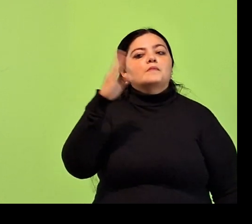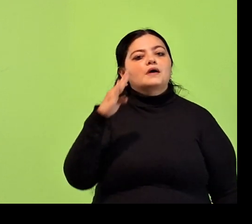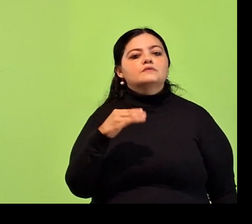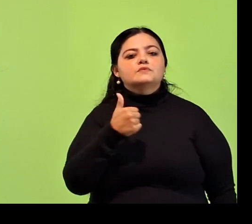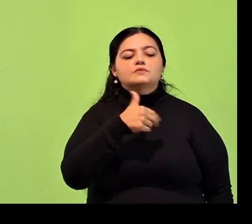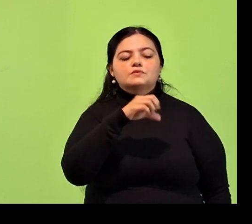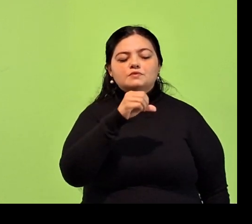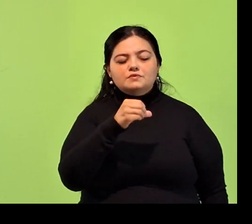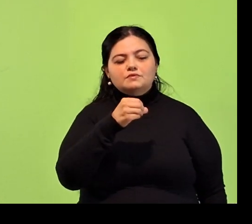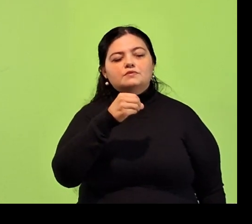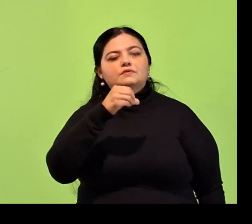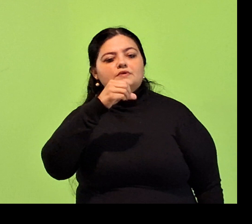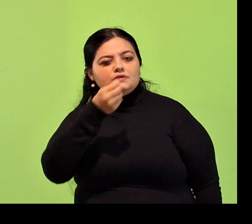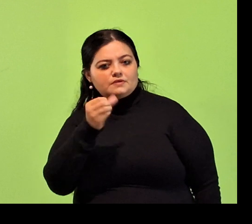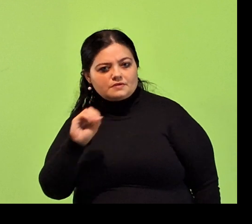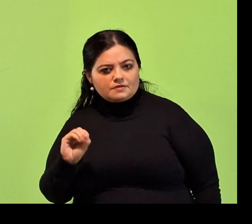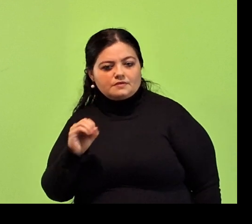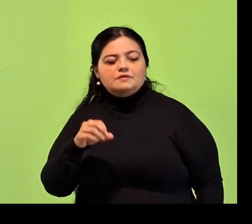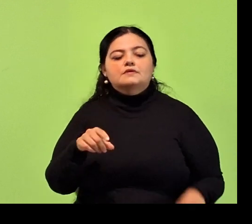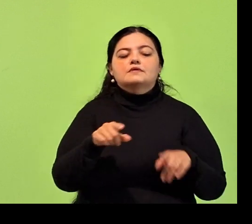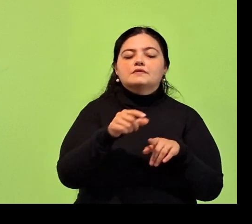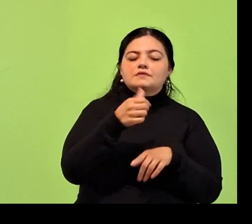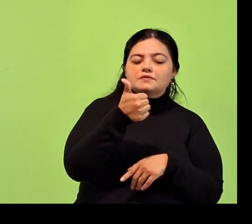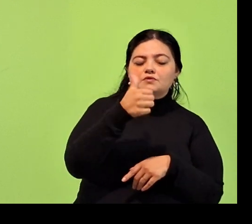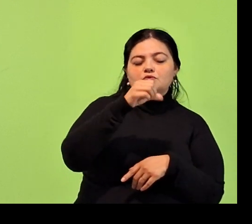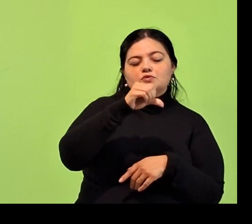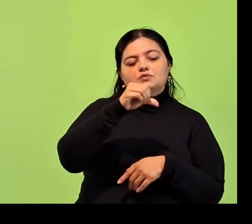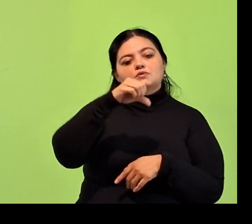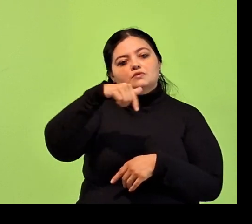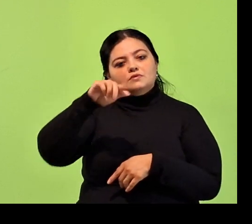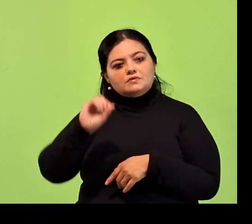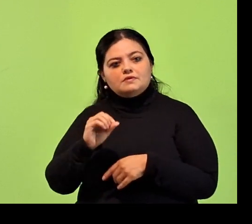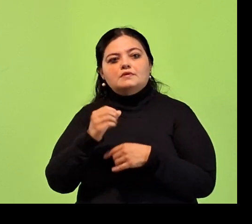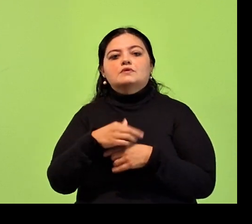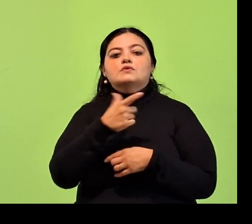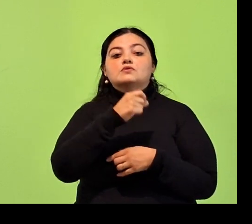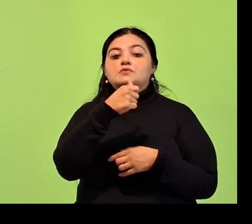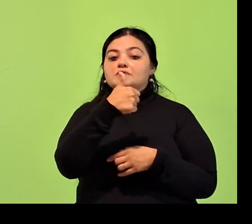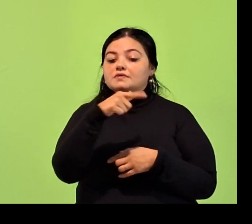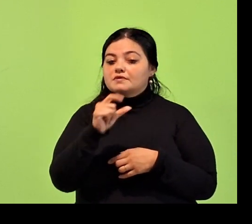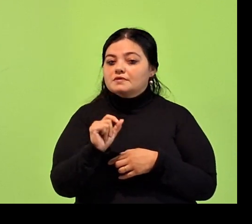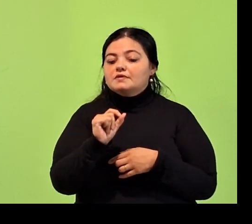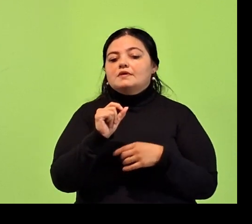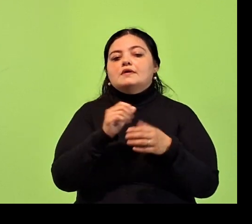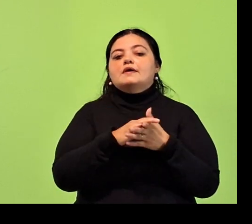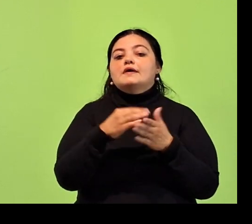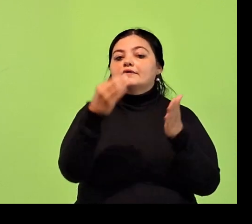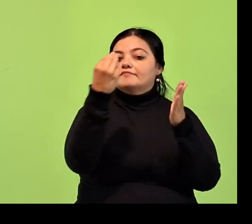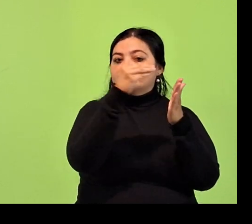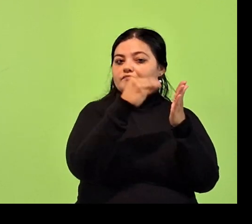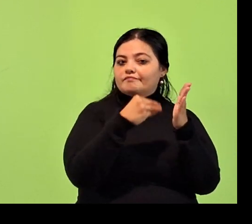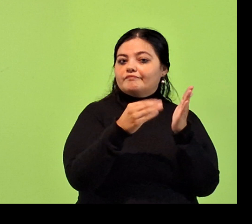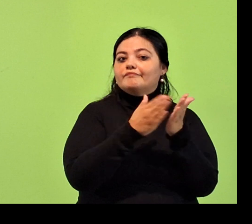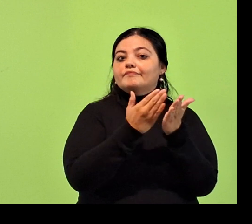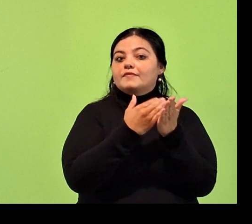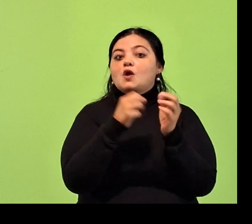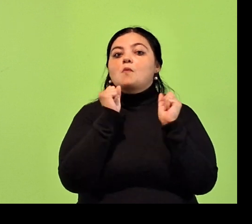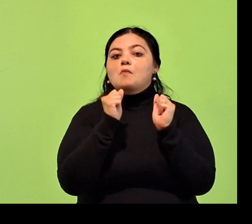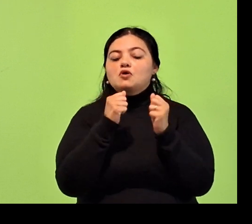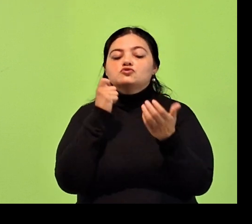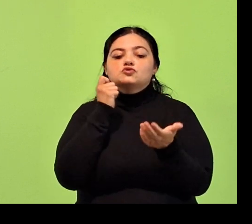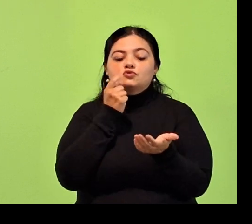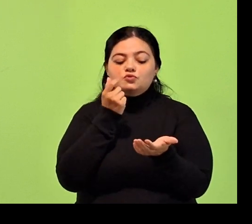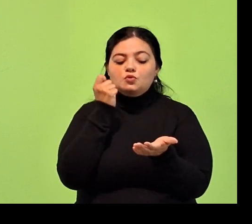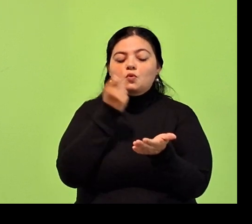e 1970. O livro ele foi publicado em 2010 pelo Federico Oliveira Coelho e ele está disponível para compra na Amazon. Tem